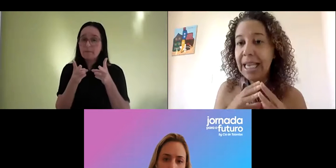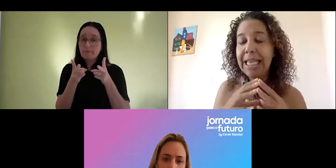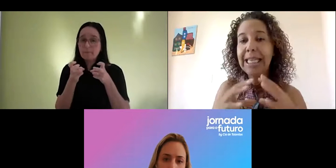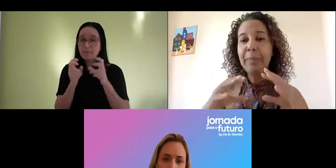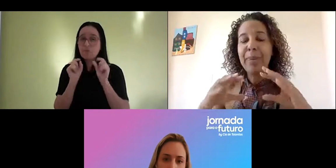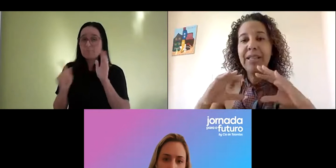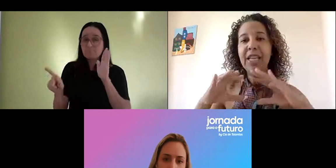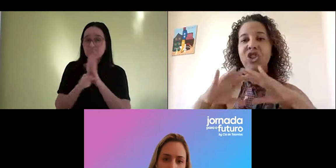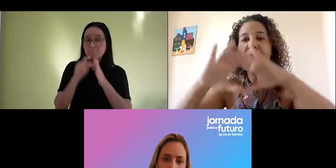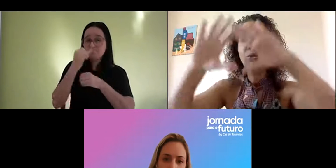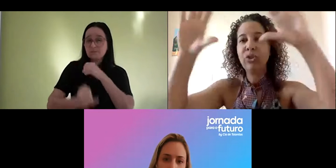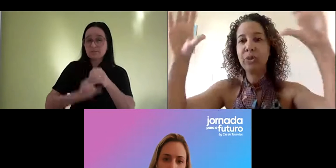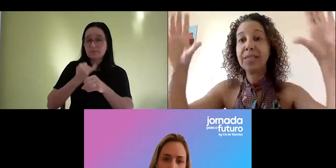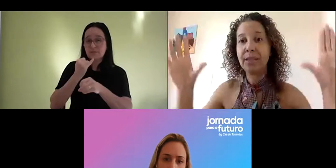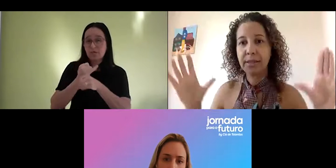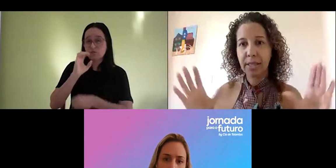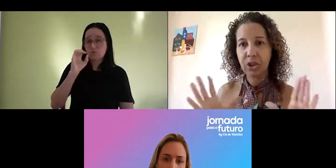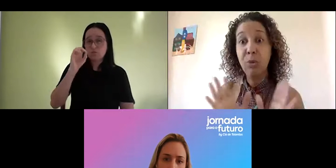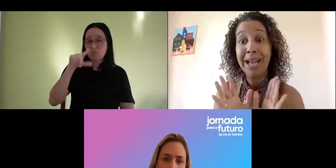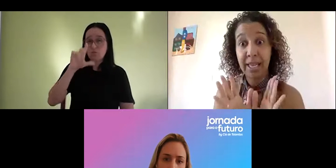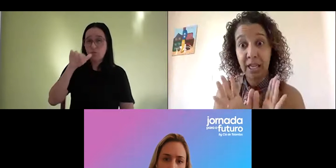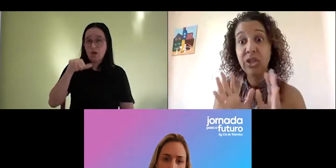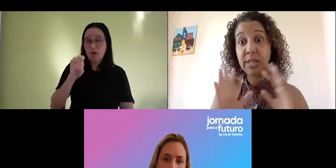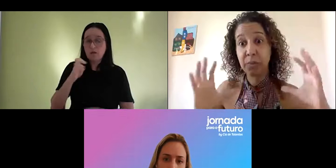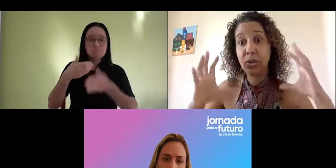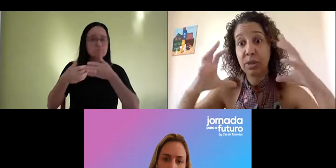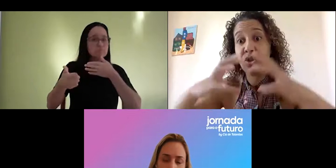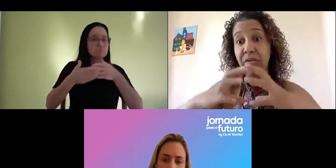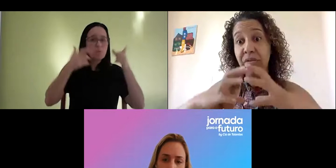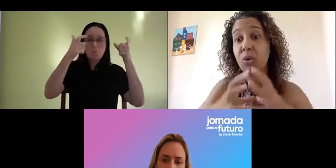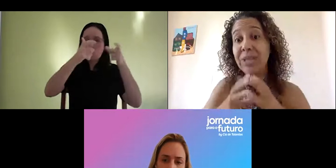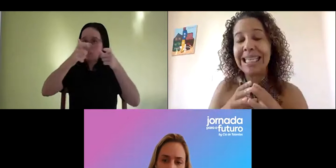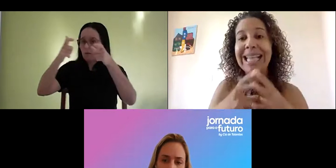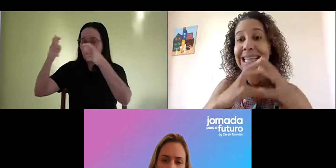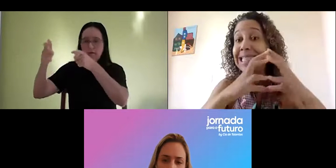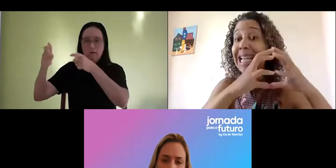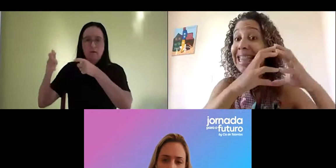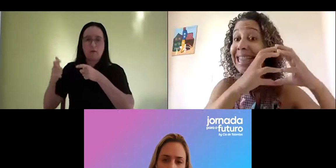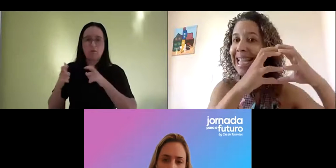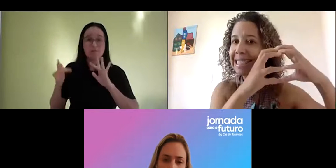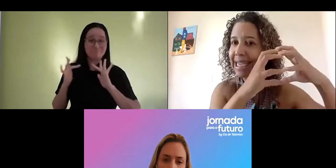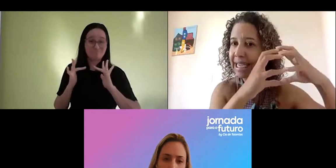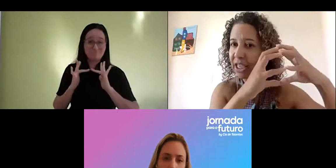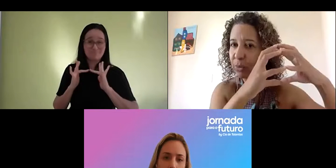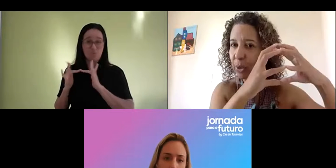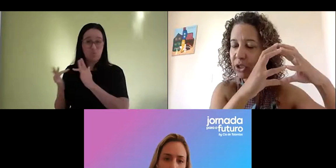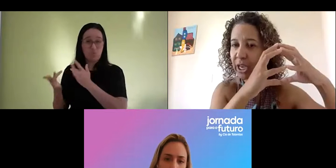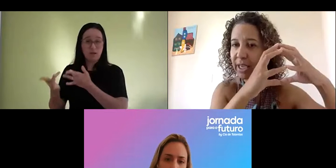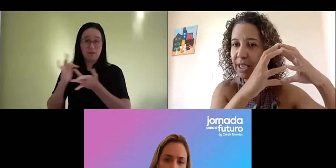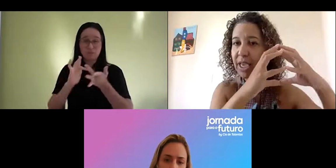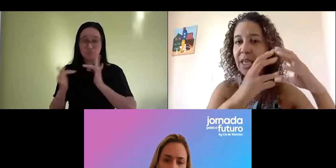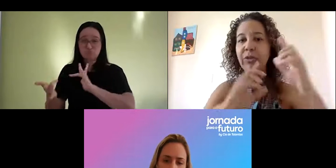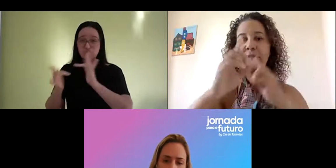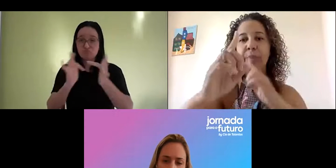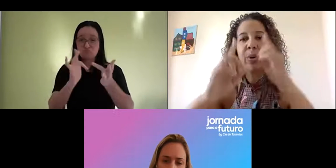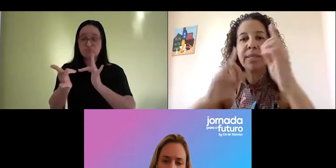independente de onde você esteja numa rede se as pessoas estiverem conectadas nessa rede blockchain